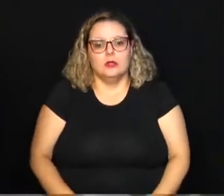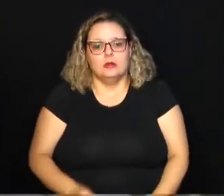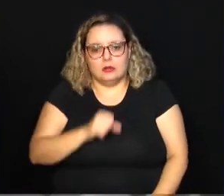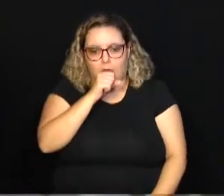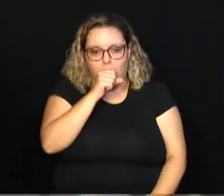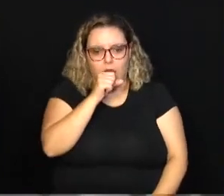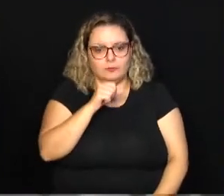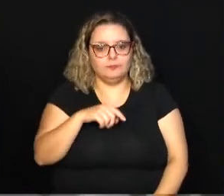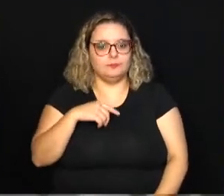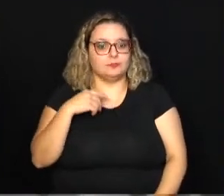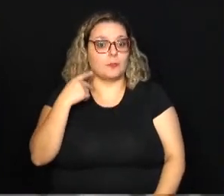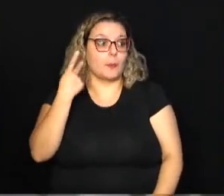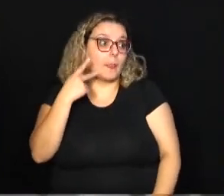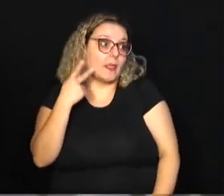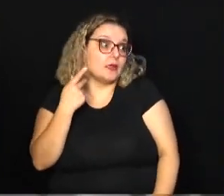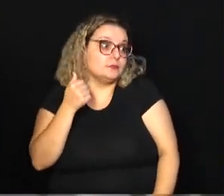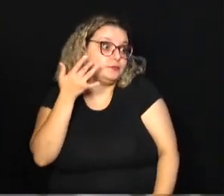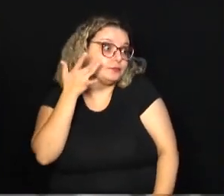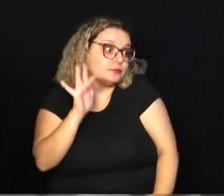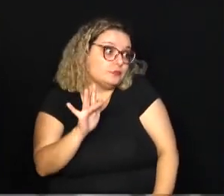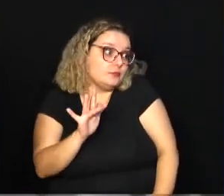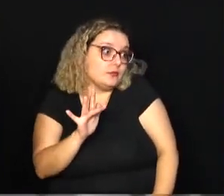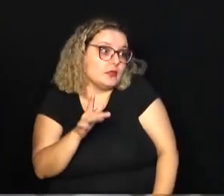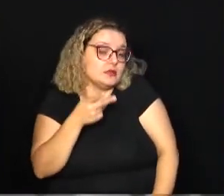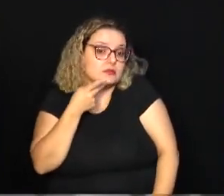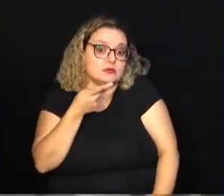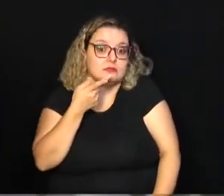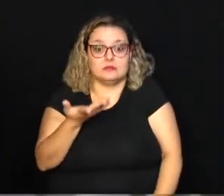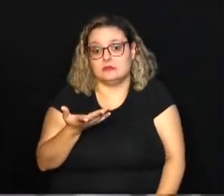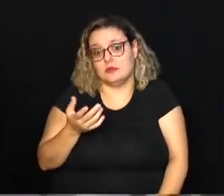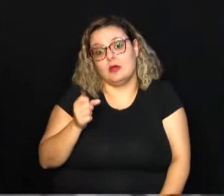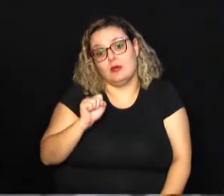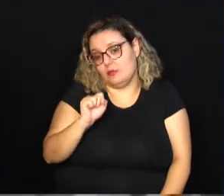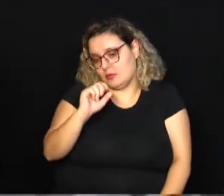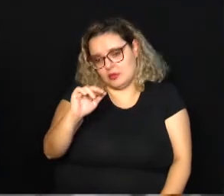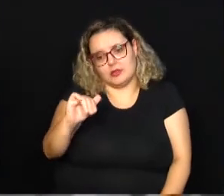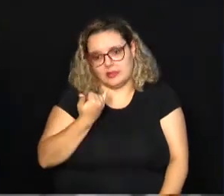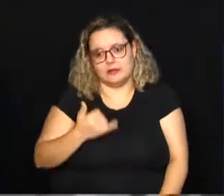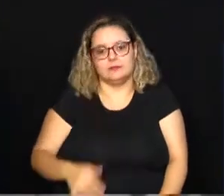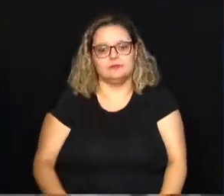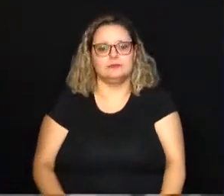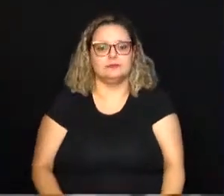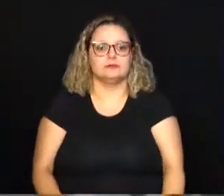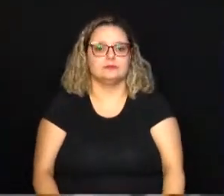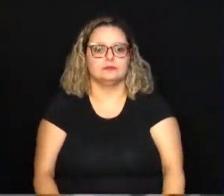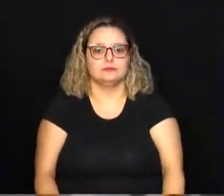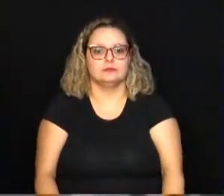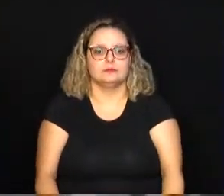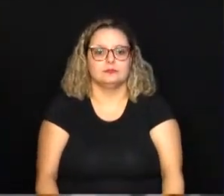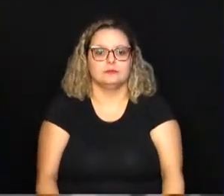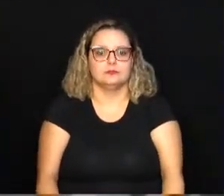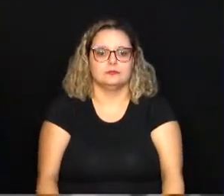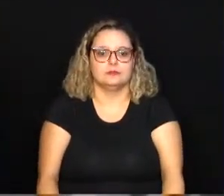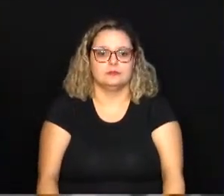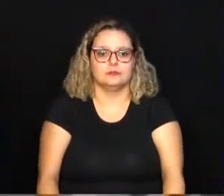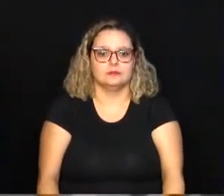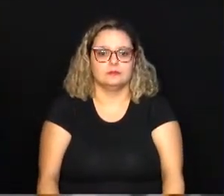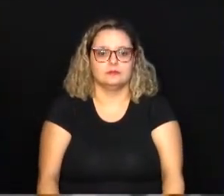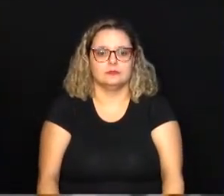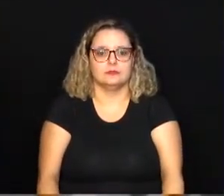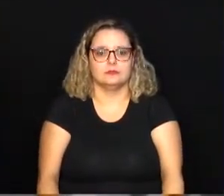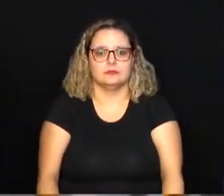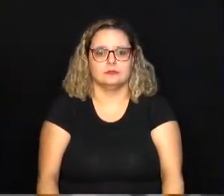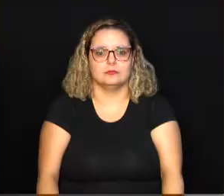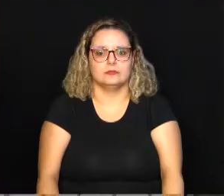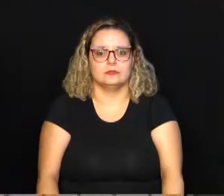sei se eu me entusiasmei e não respondi algumas questões, podem falar, não tem problema nenhum. Não. Acho que a Mariana